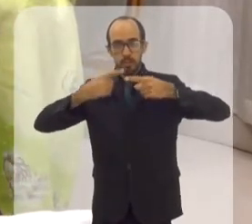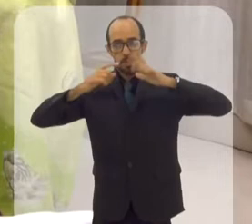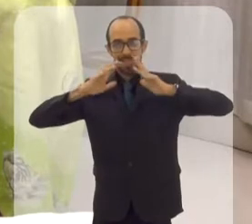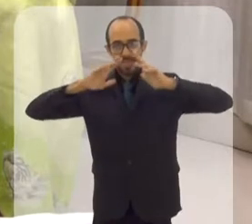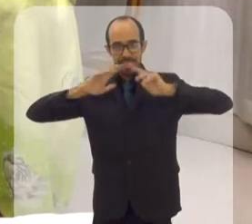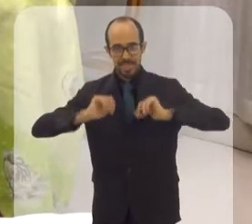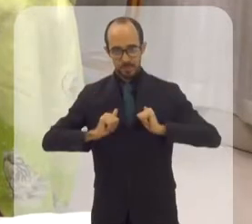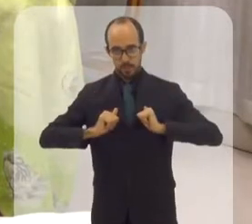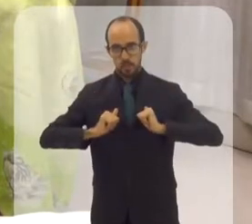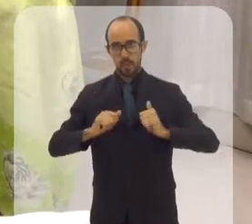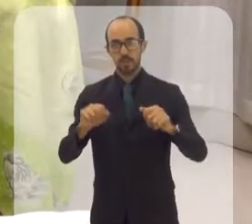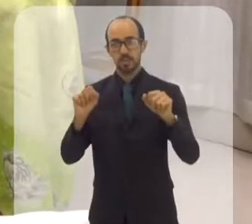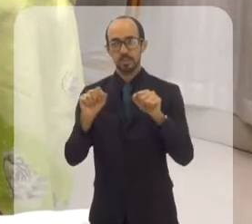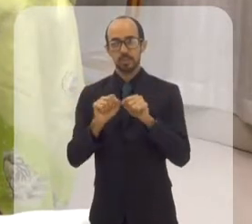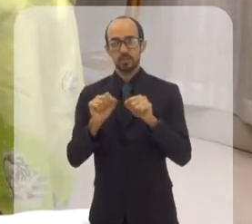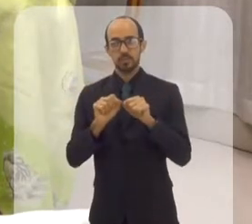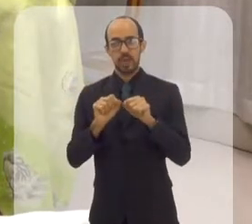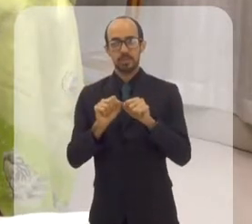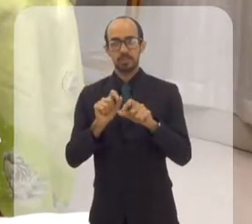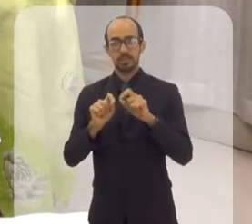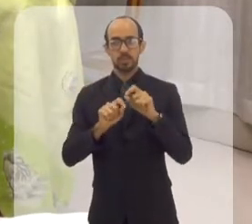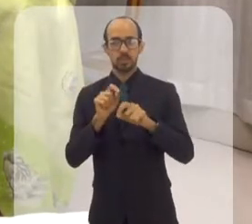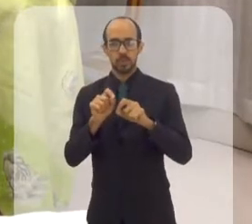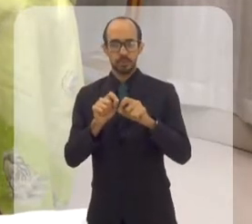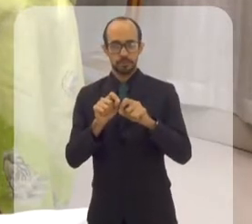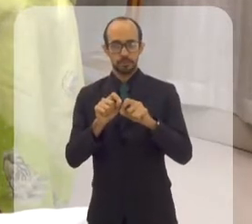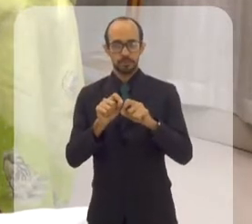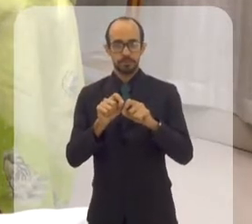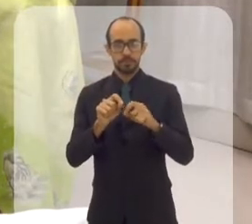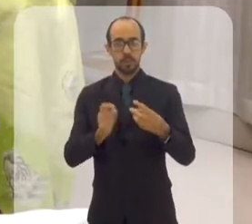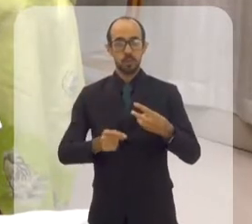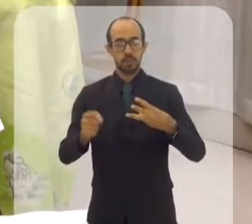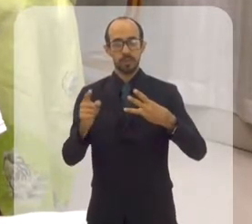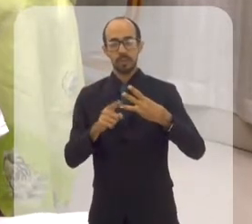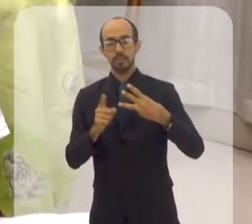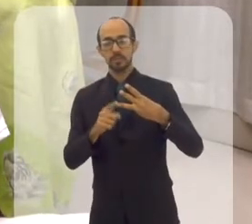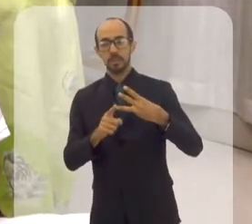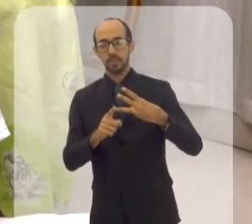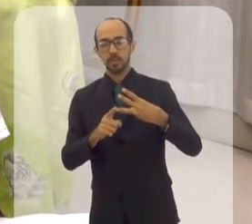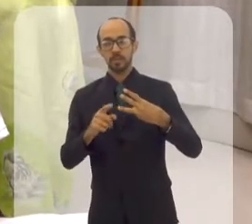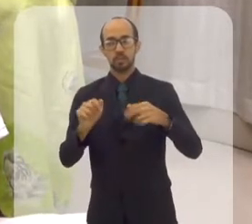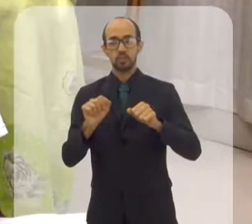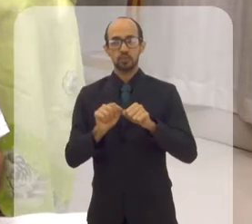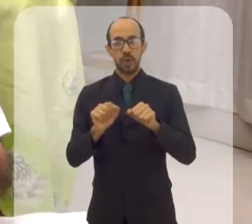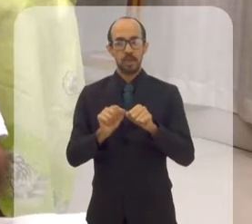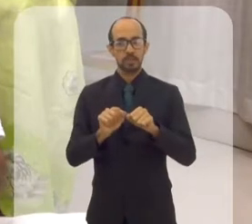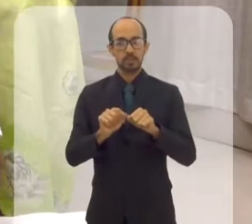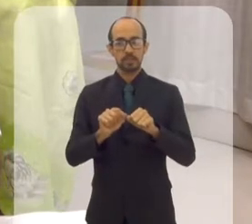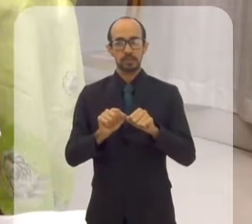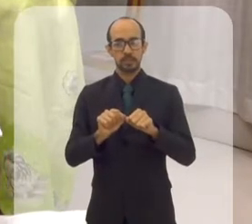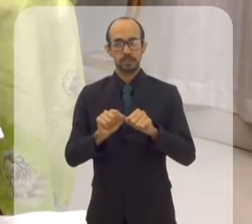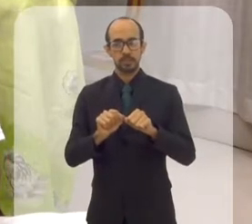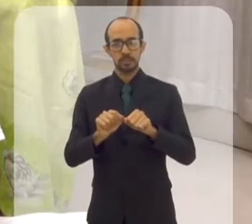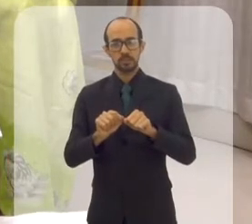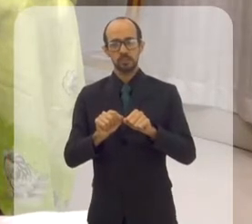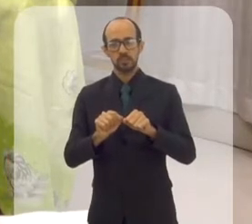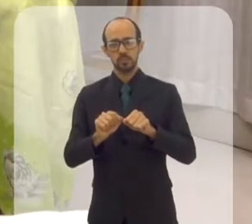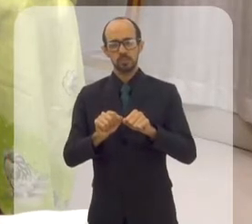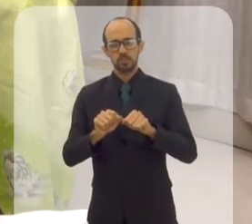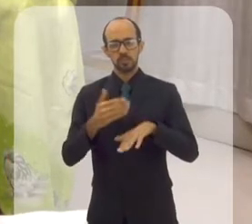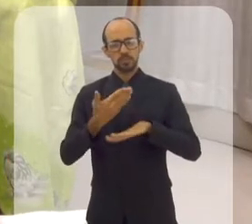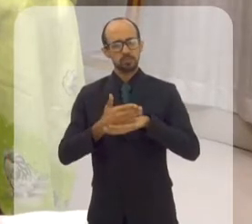desse pranayama, dessas técnicas respiratórias, nós fazemos